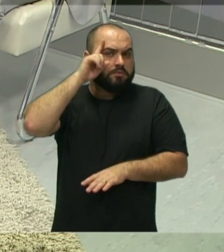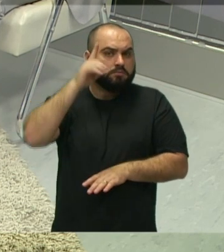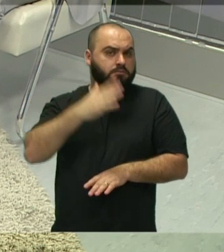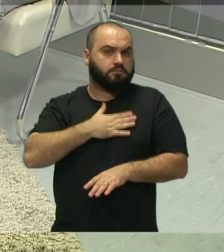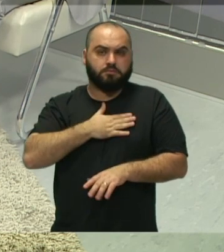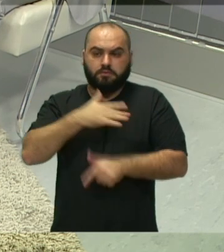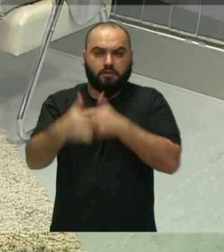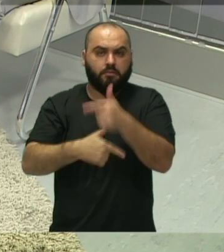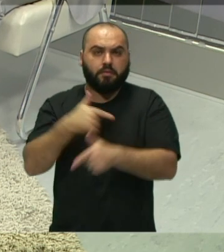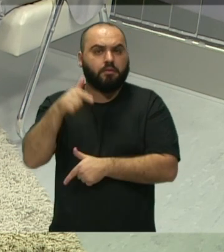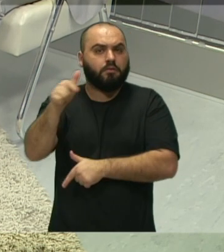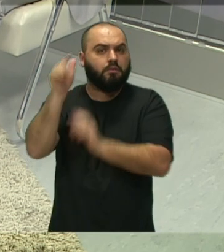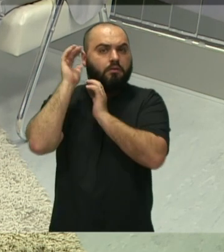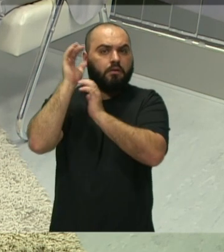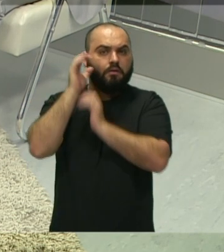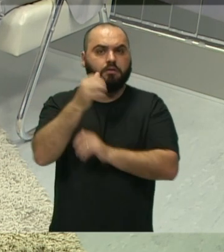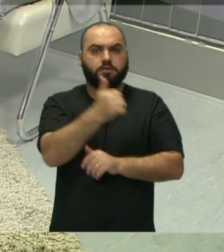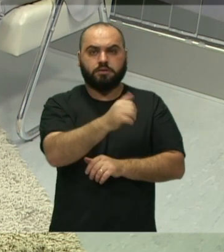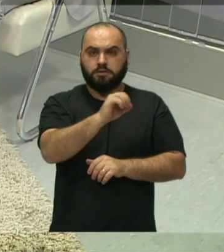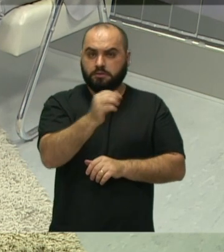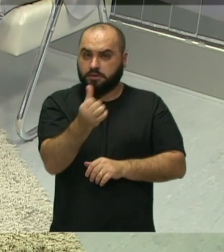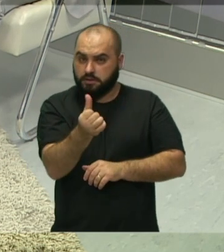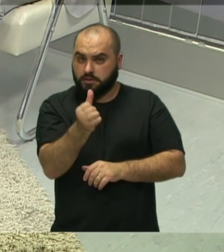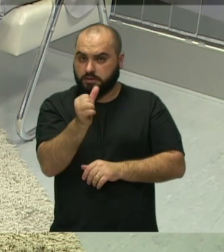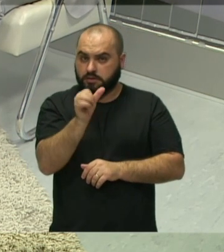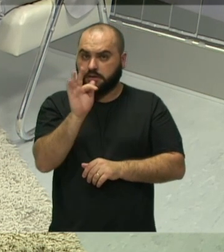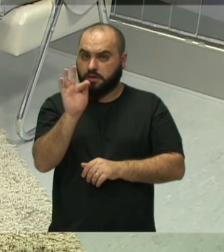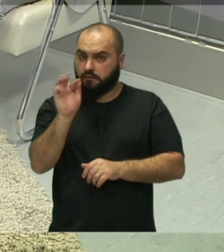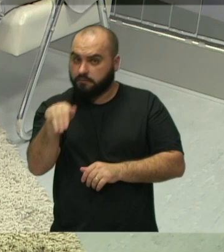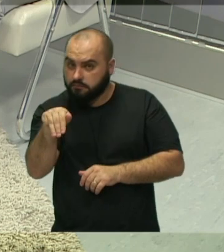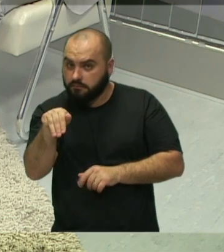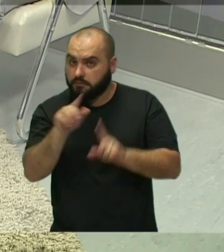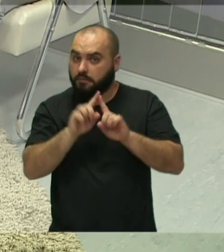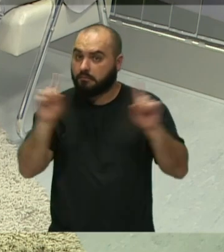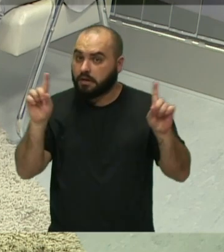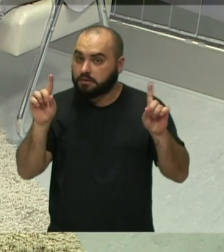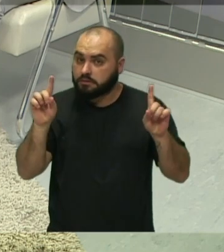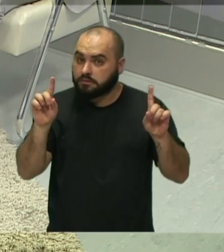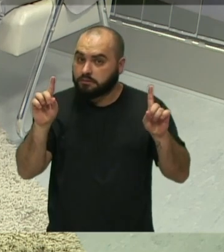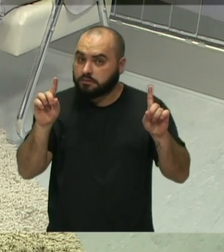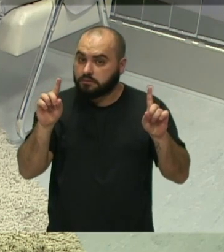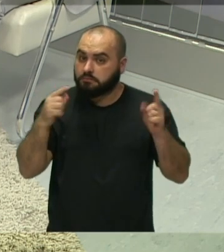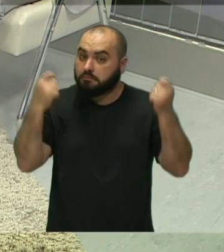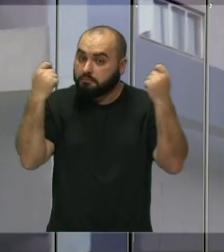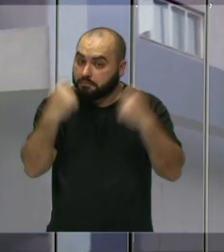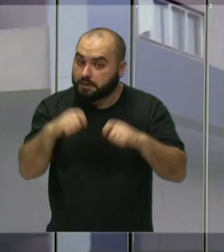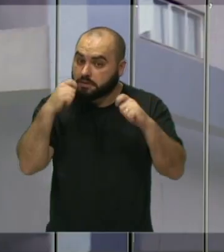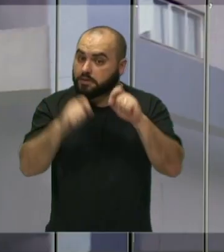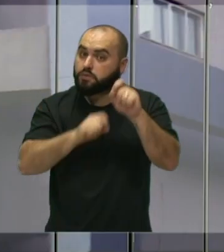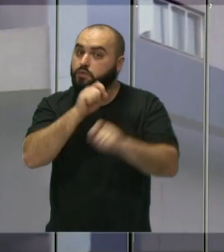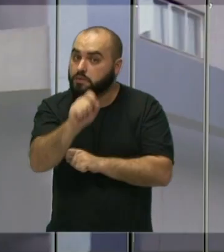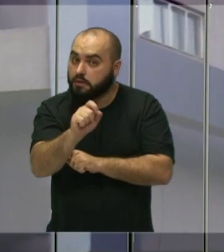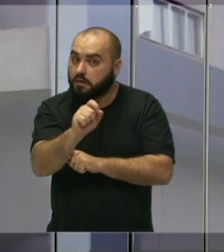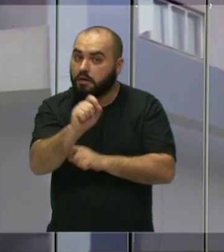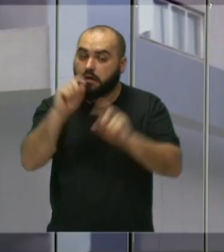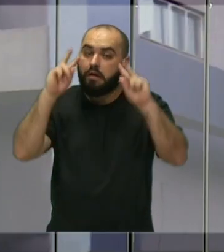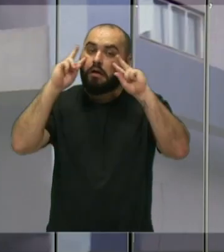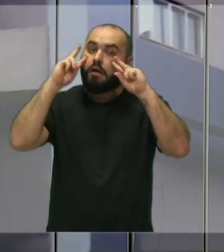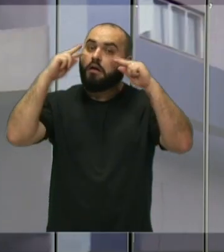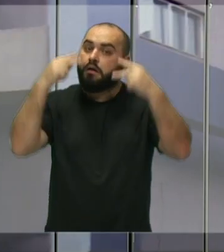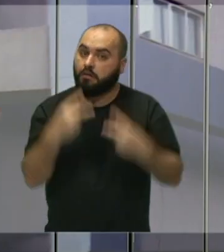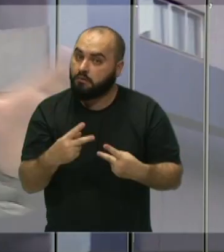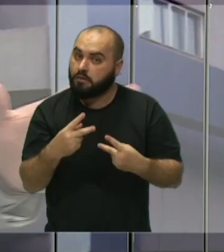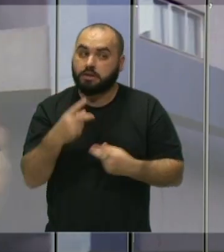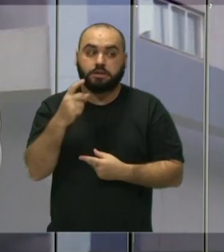programa na rádio 106 FM. Agora, é preciso, e aí volto a lhe dizer, reconhecer